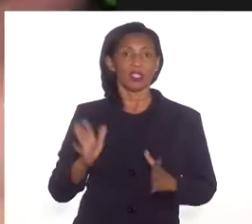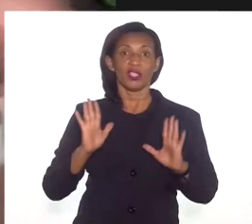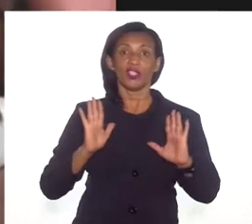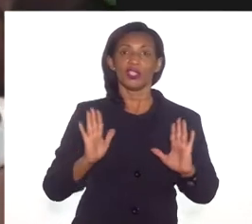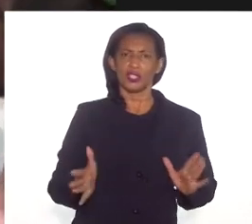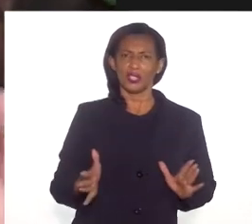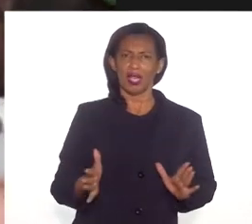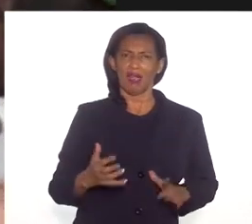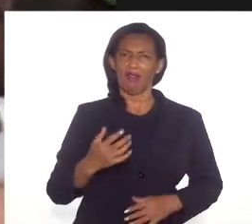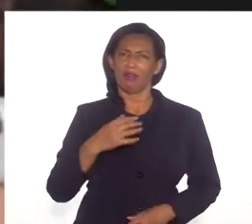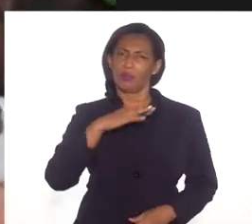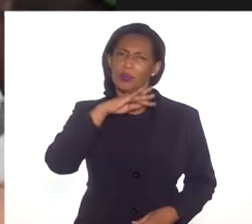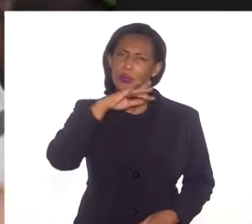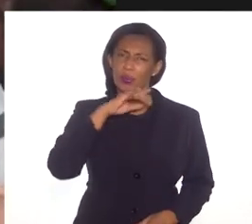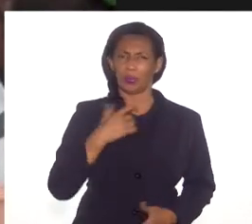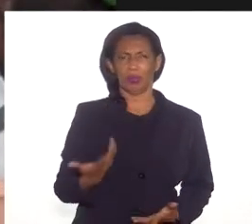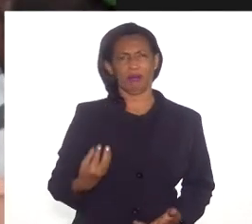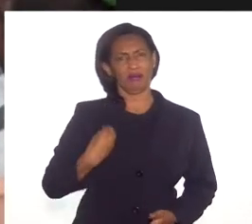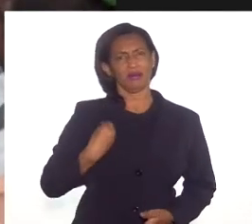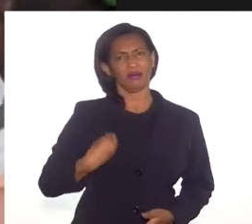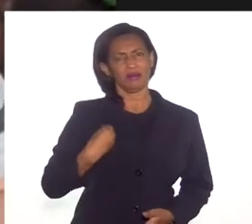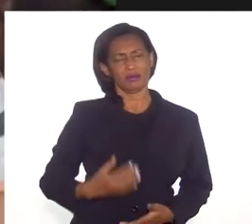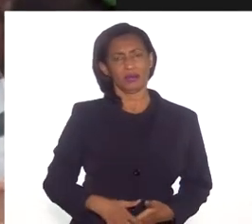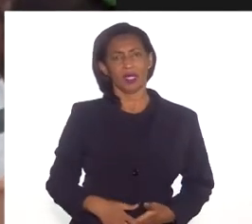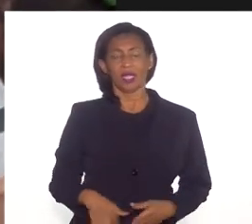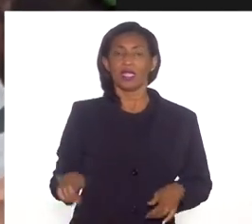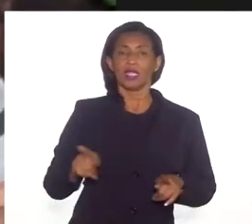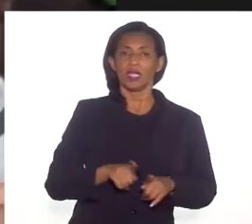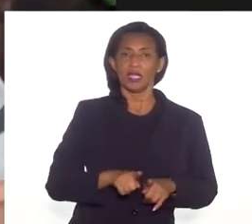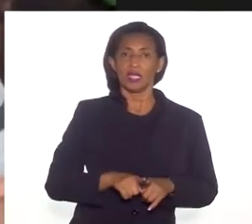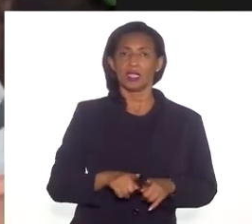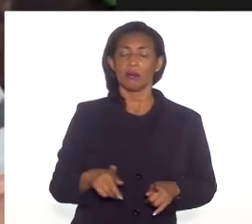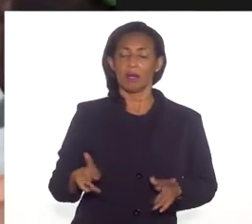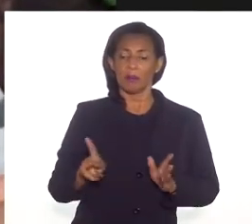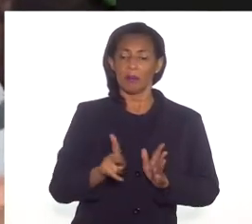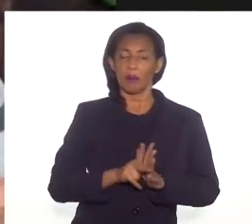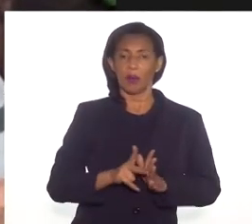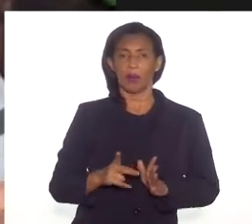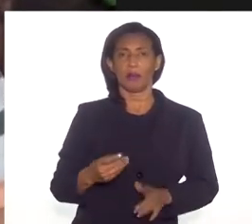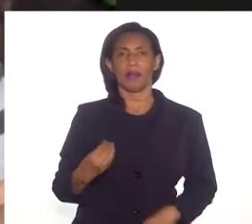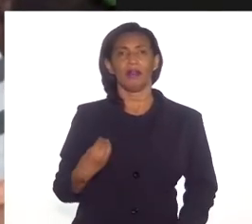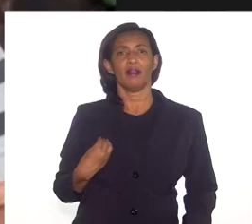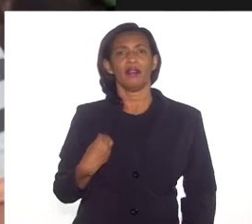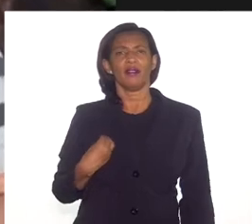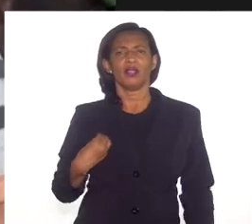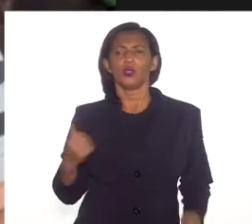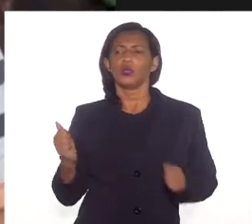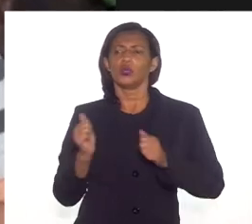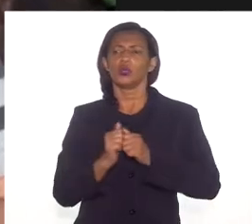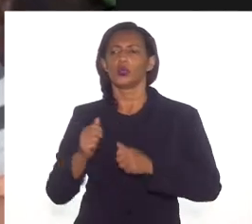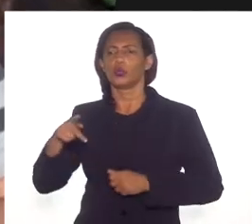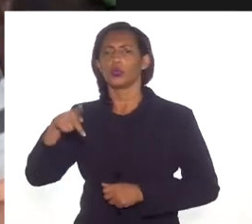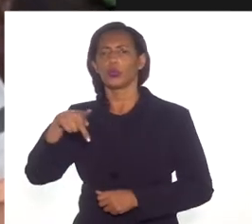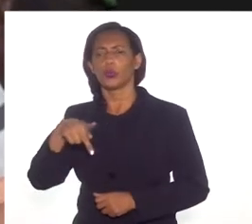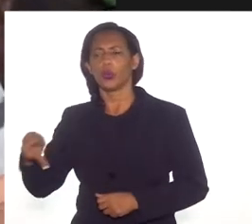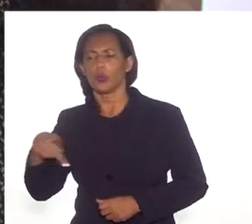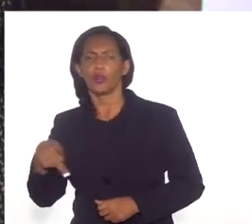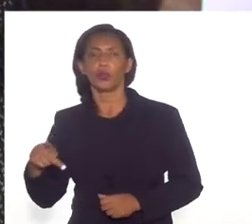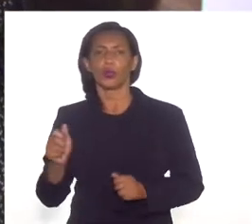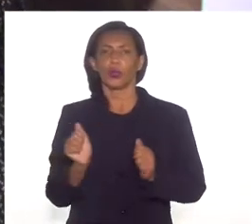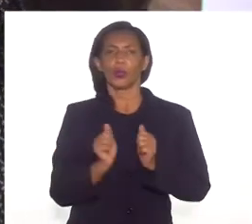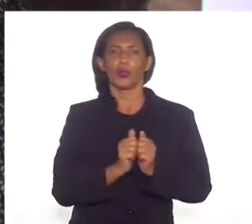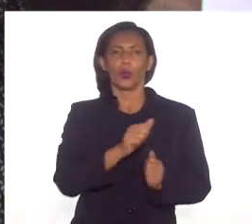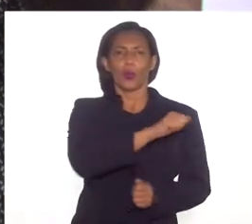ruim. Isso já é uma crueldade por si só. E, para além disso, a própria convivência com professores, a convivência